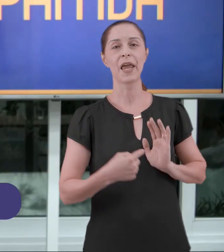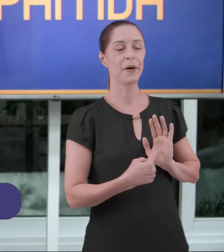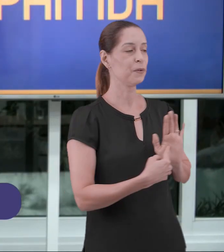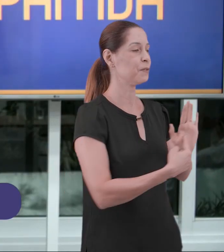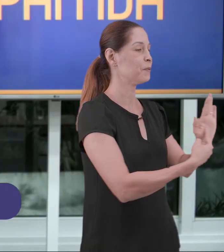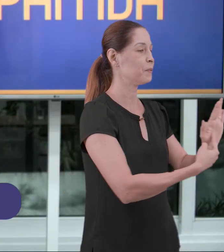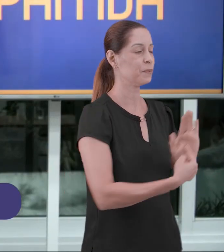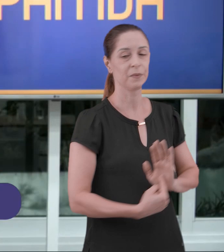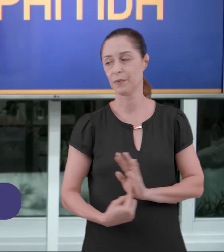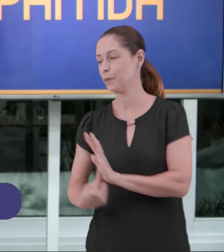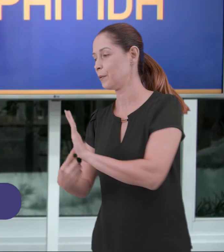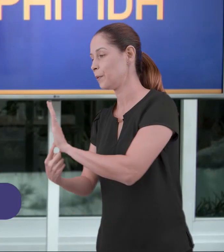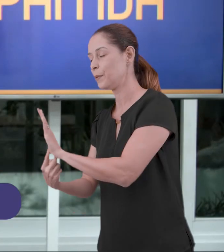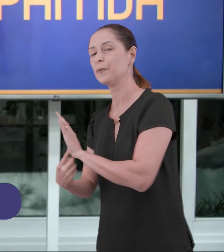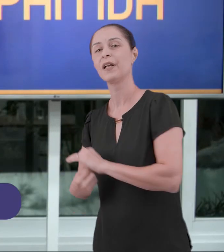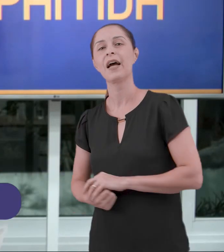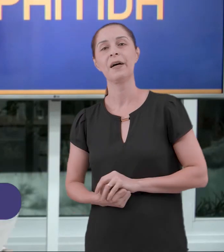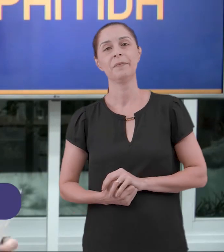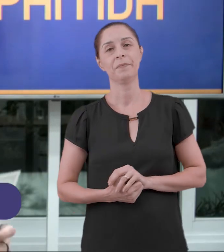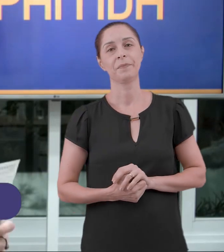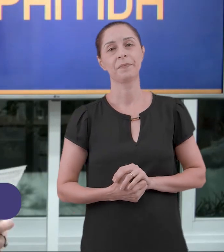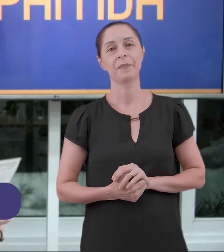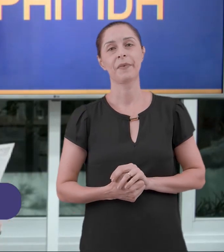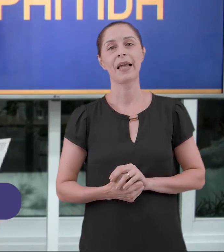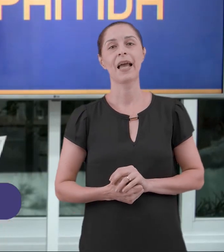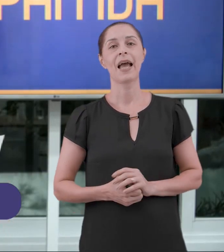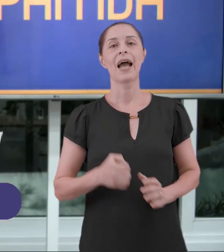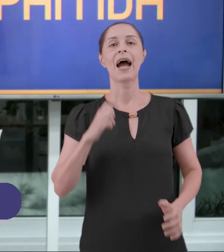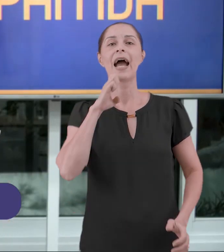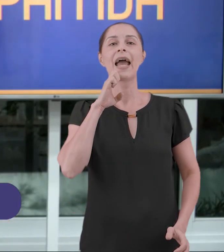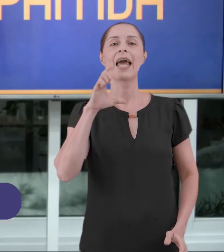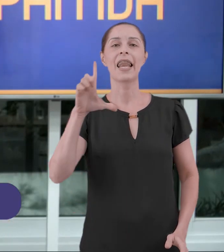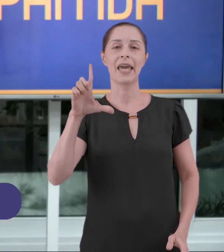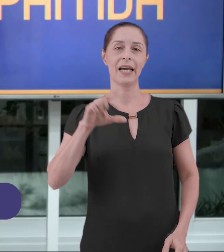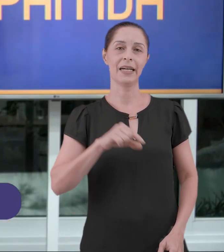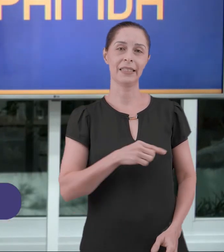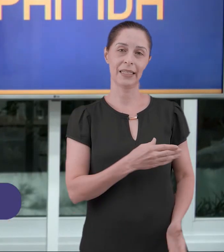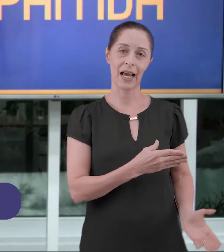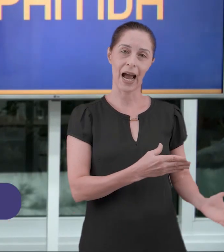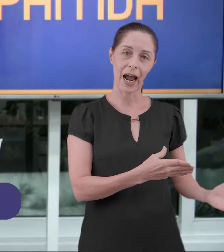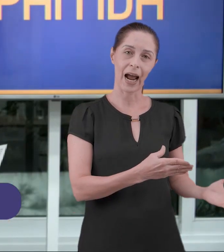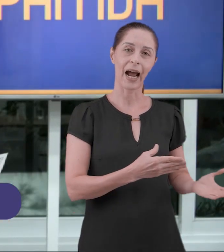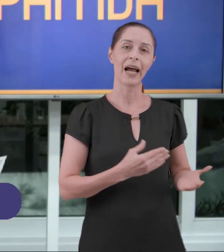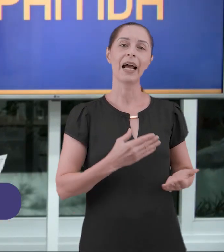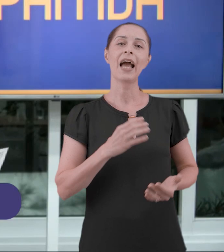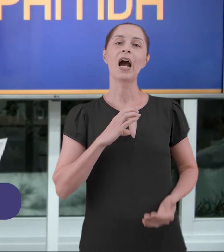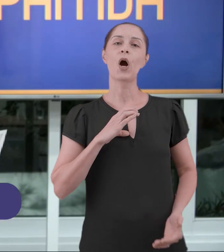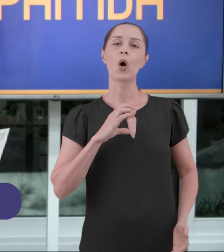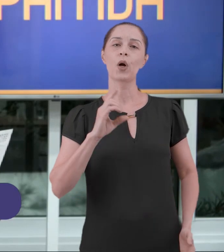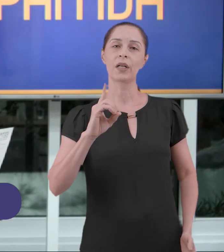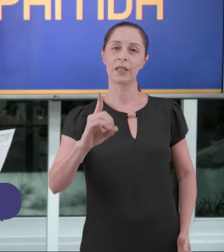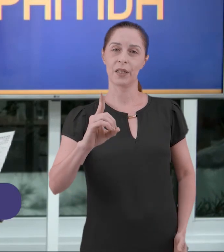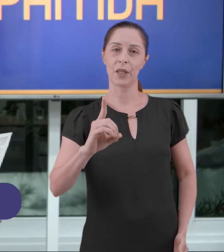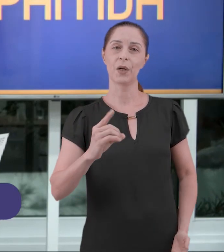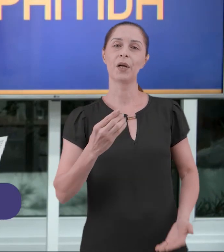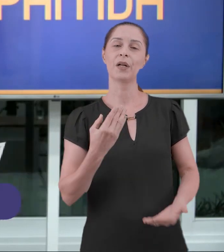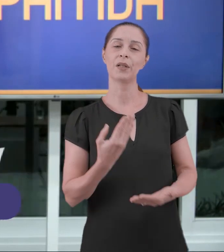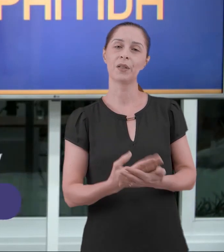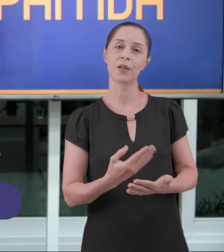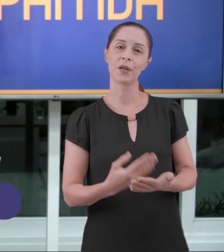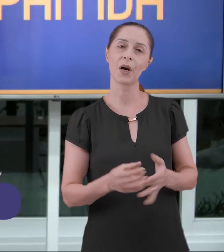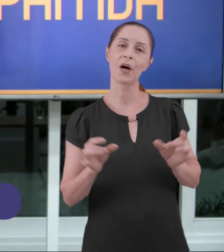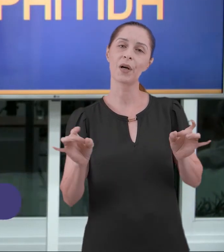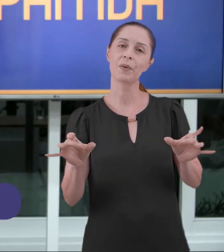Ela também é colaboradora do GEPANDA e coordenadora pedagógica da Escola Especial em São